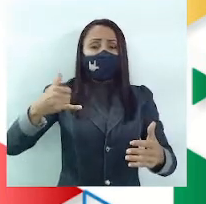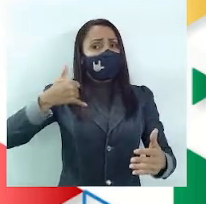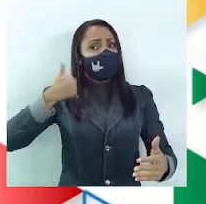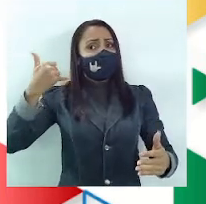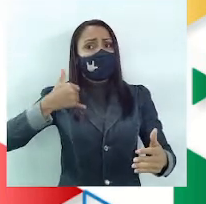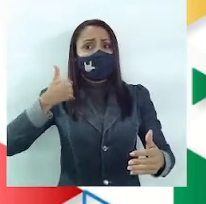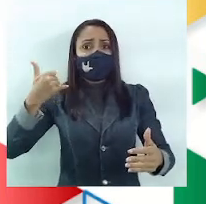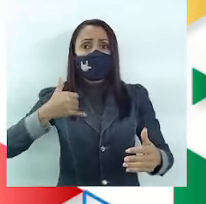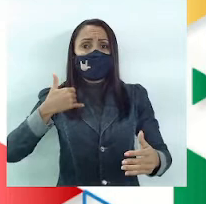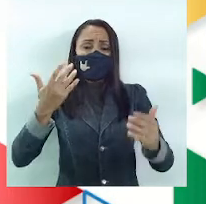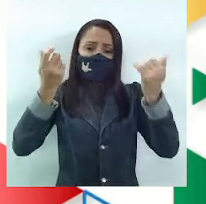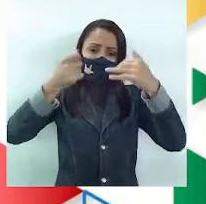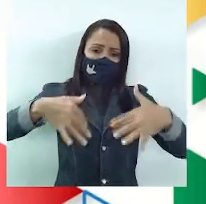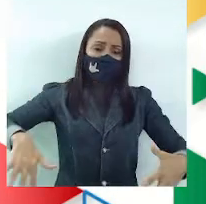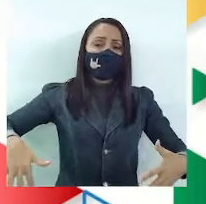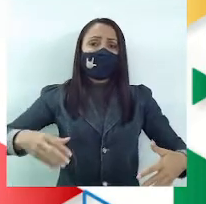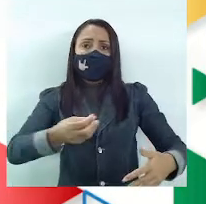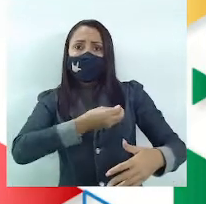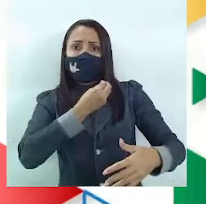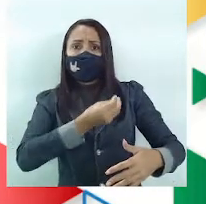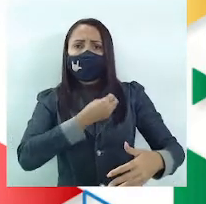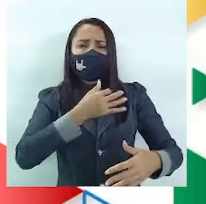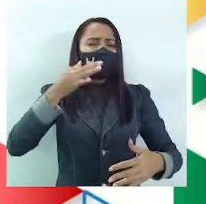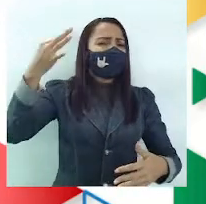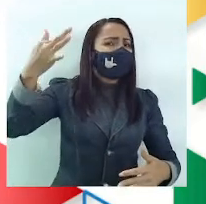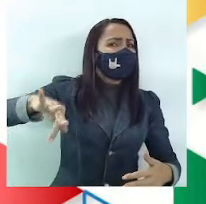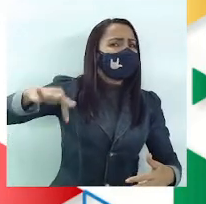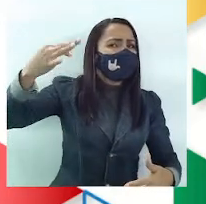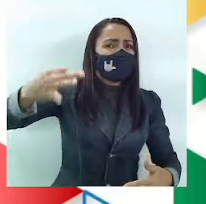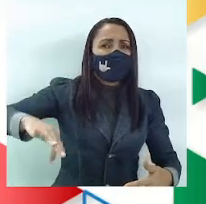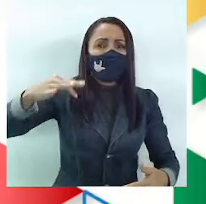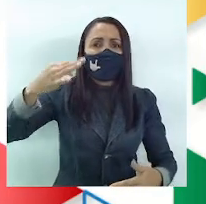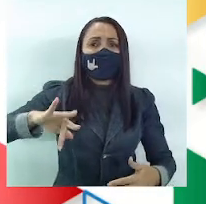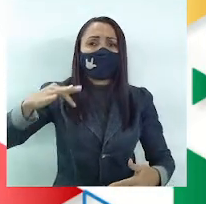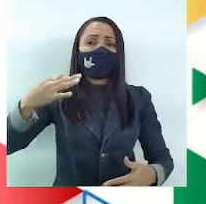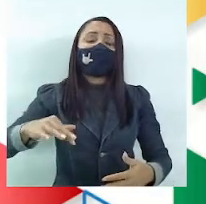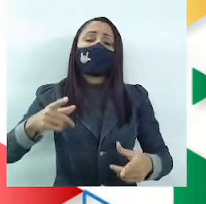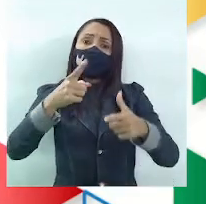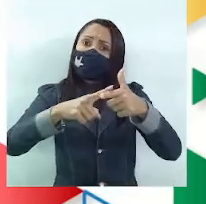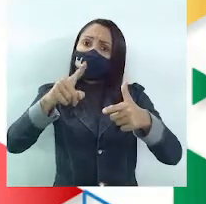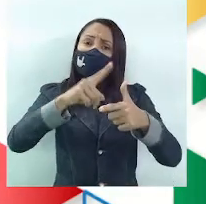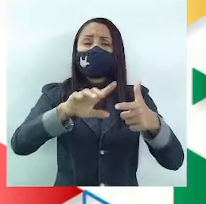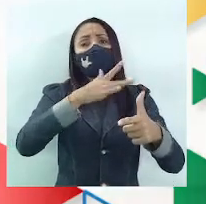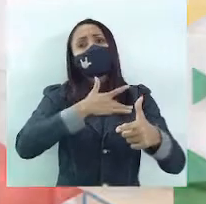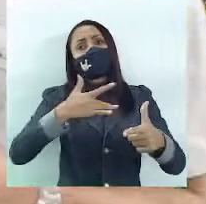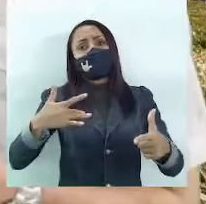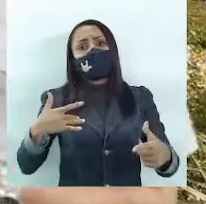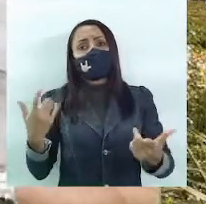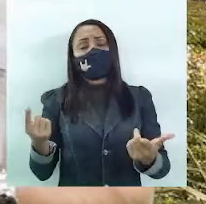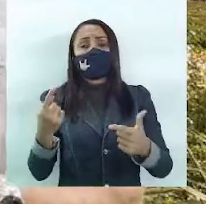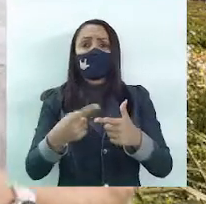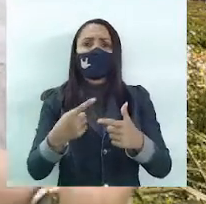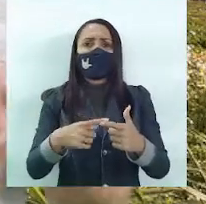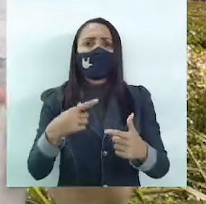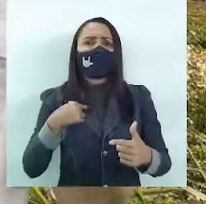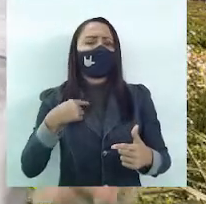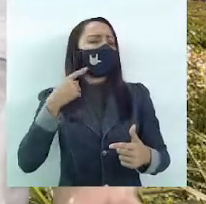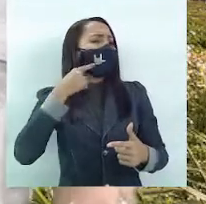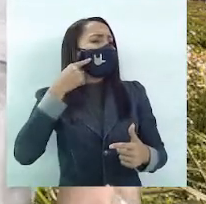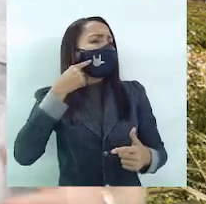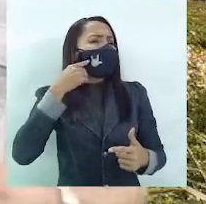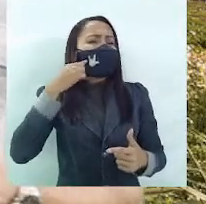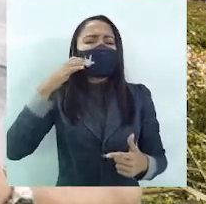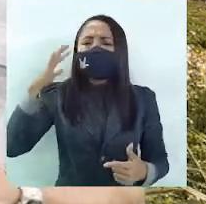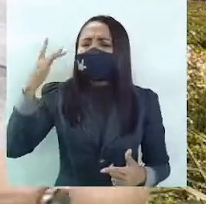qualidade de vida, uma vez que causa dor e contribui para problemas de saúde. Porque uma pessoa com dor no dente, ela não consegue trabalhar